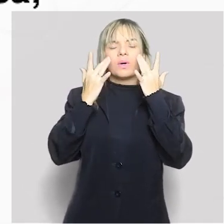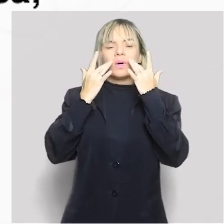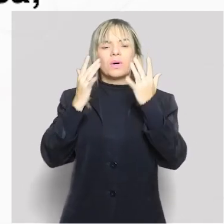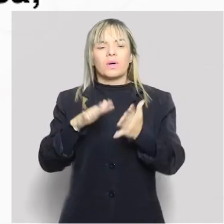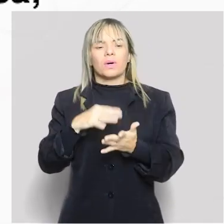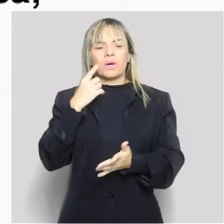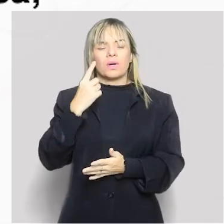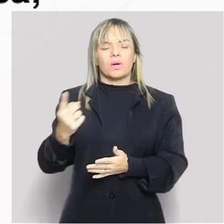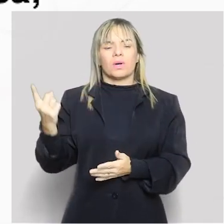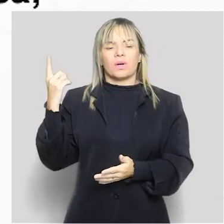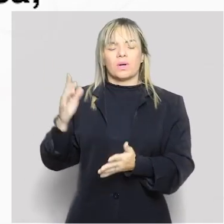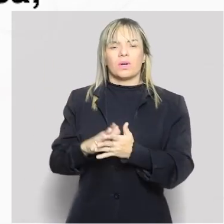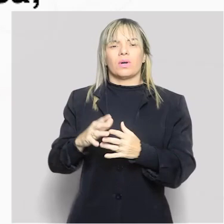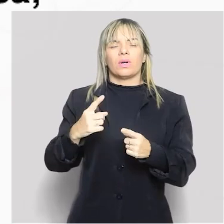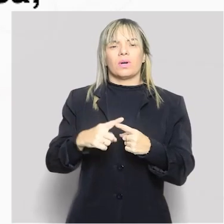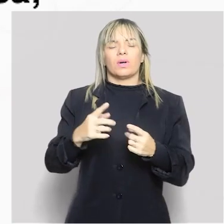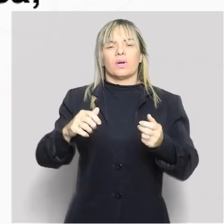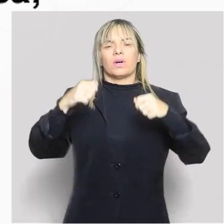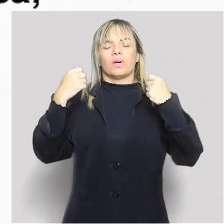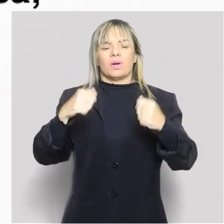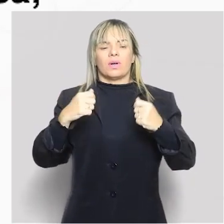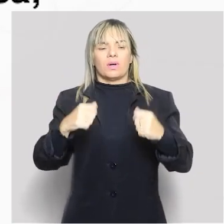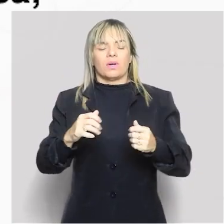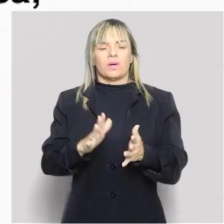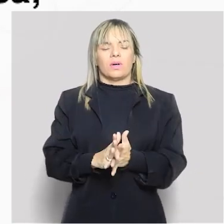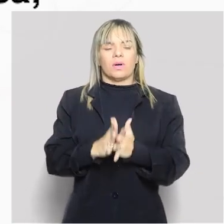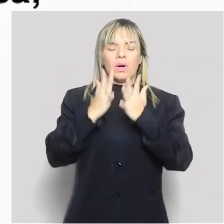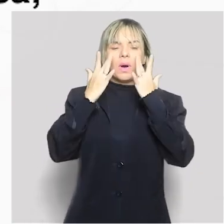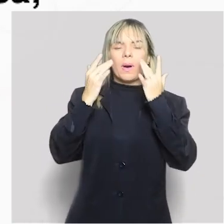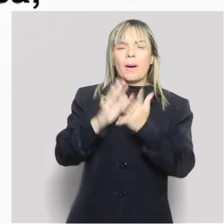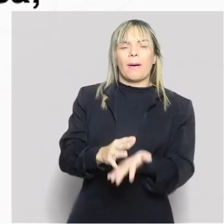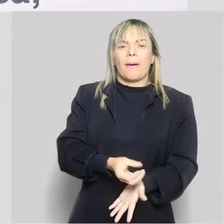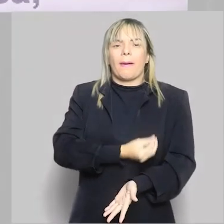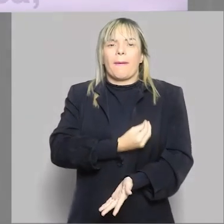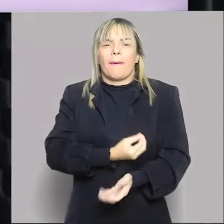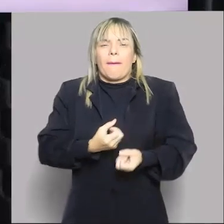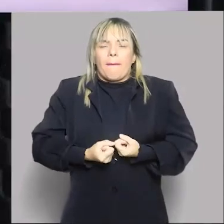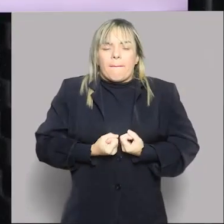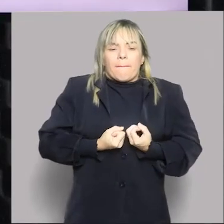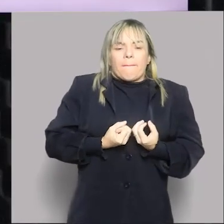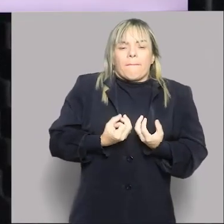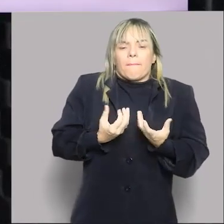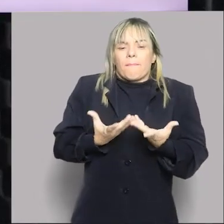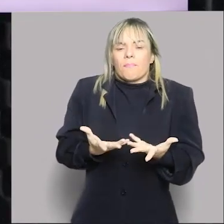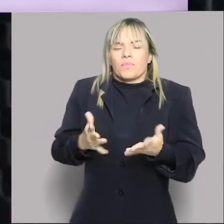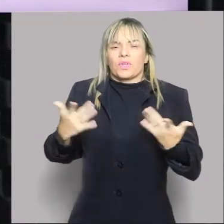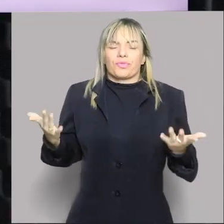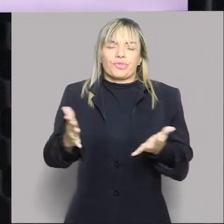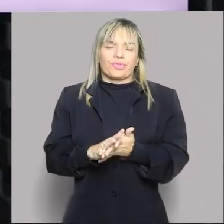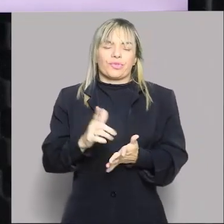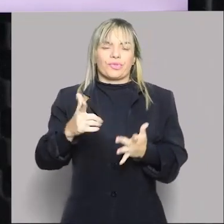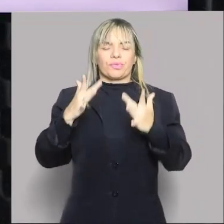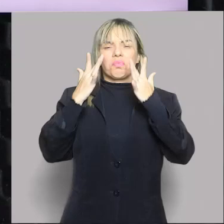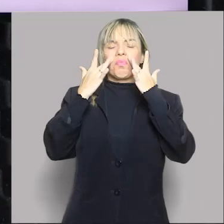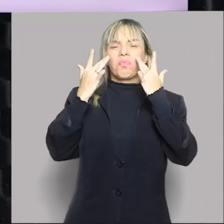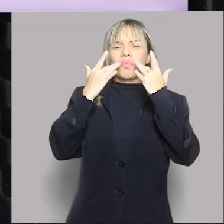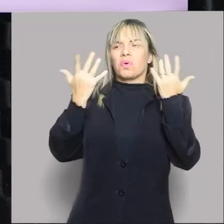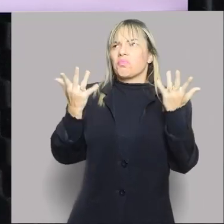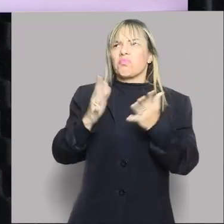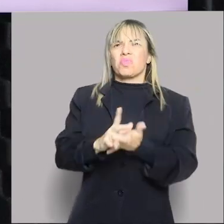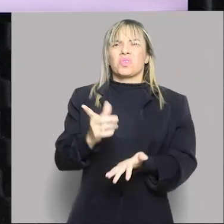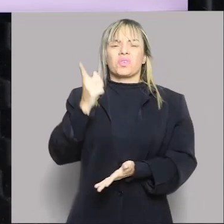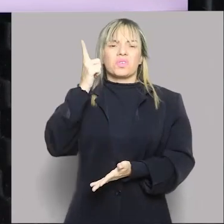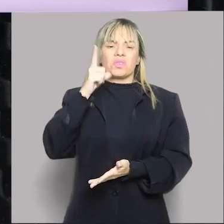eu sou apaixonado, por quê? Porque a gente precisa de teatro para viver, para se expressar, né? Sem o teatro, eu sinceramente não consigo